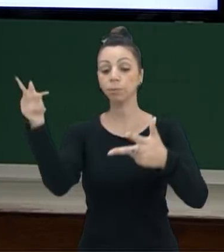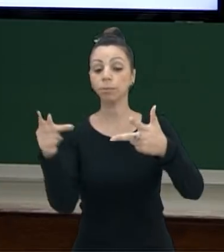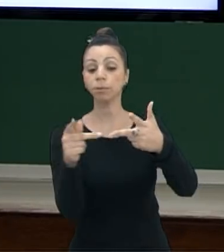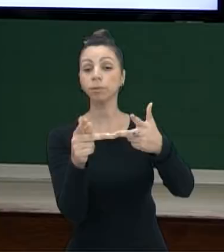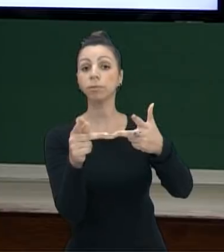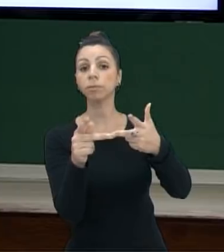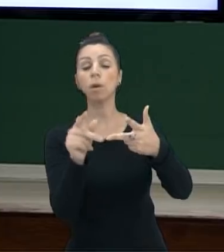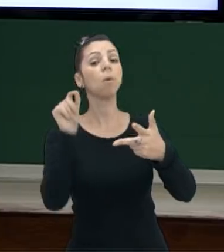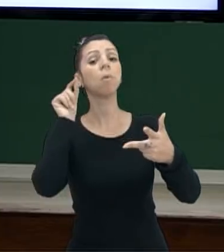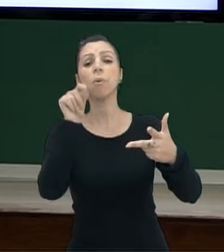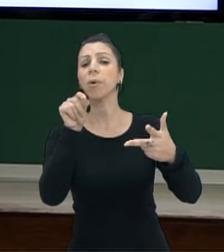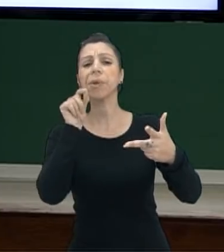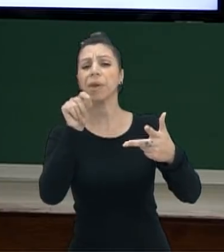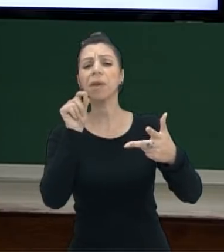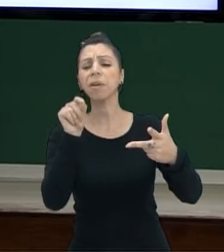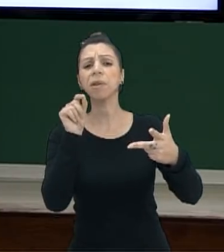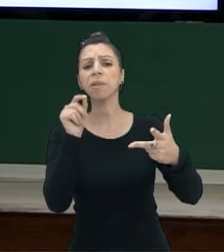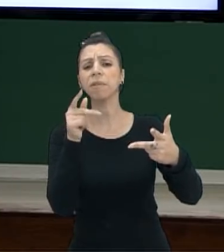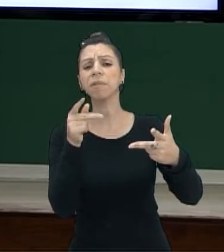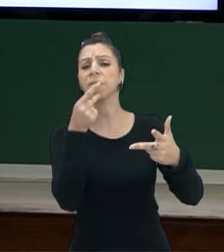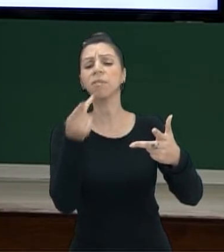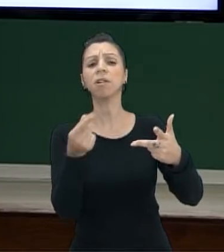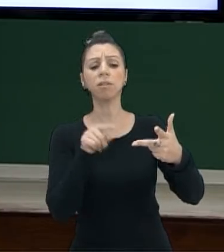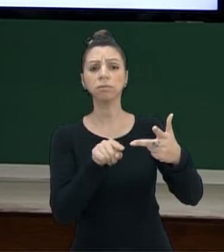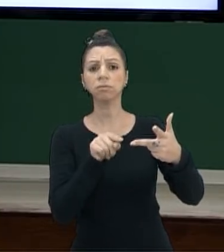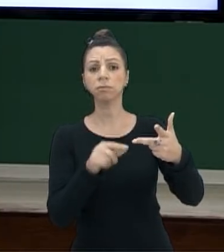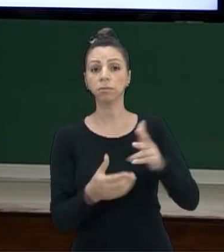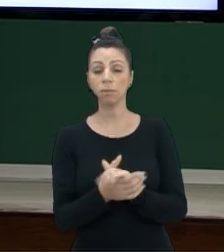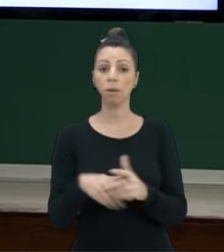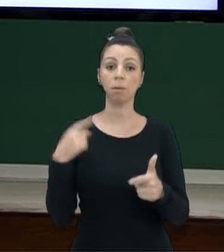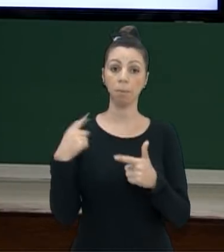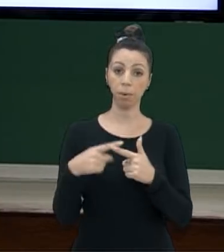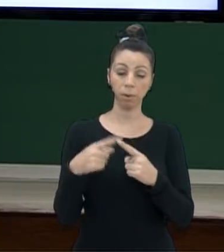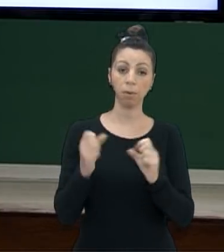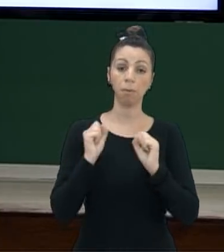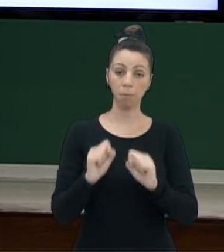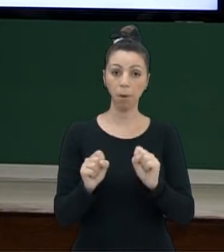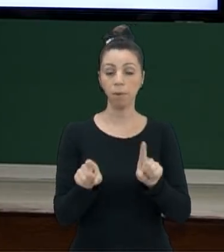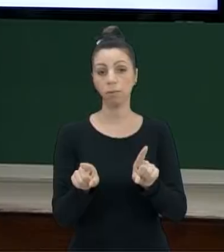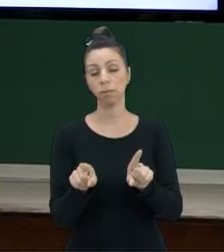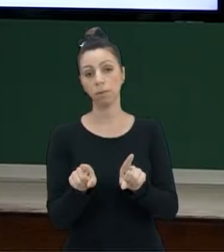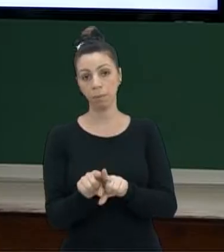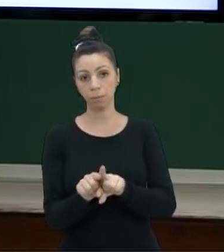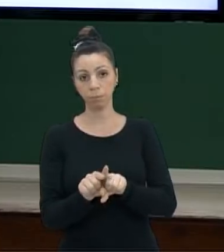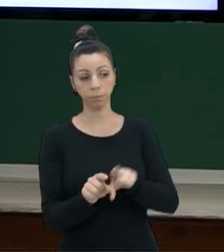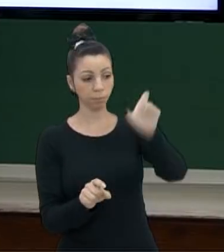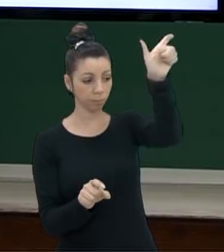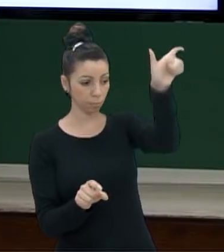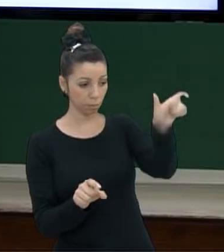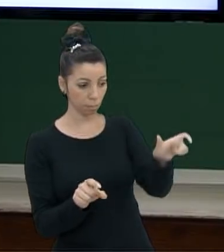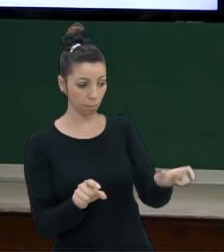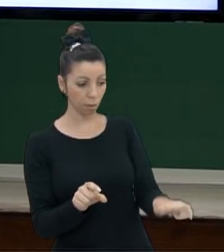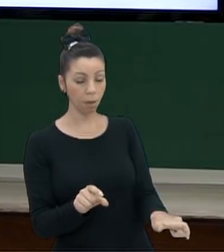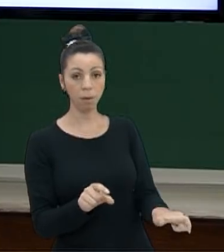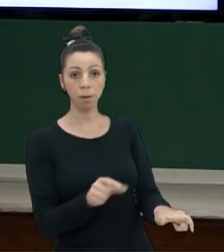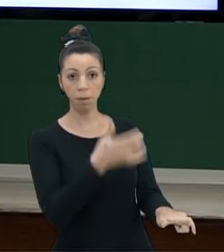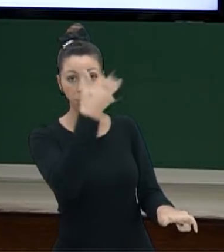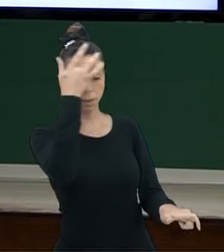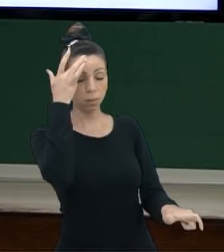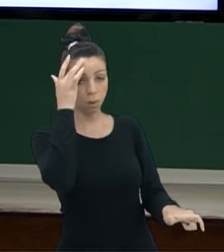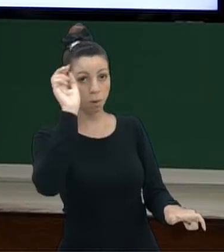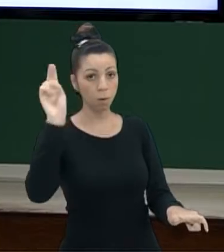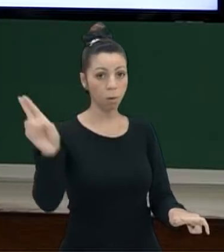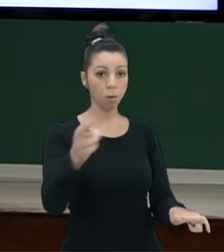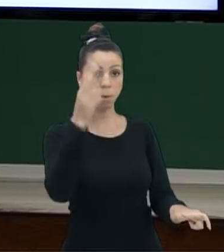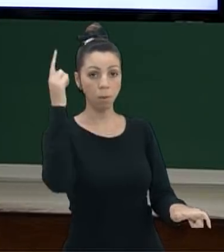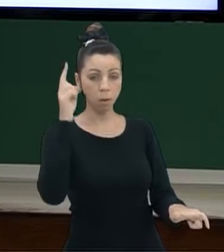aquela de quem ou do que se fala. Porque eu posso falar de uma coisa, posso